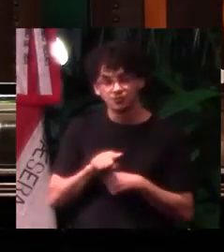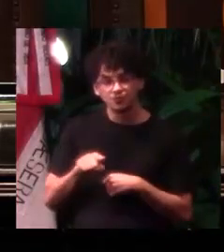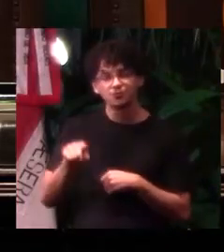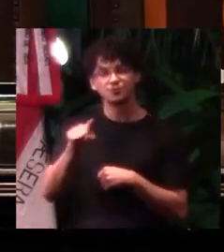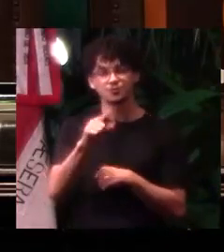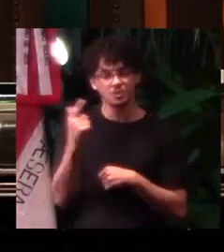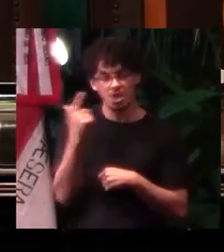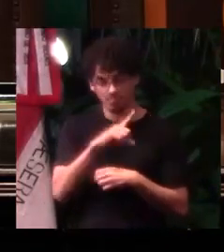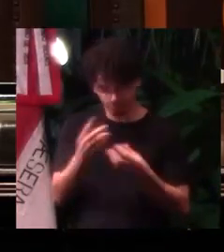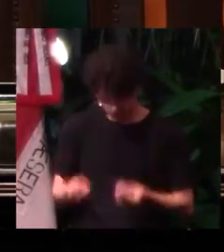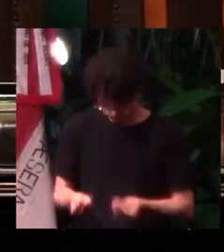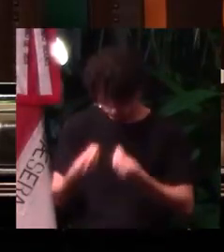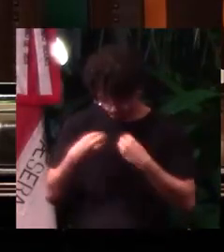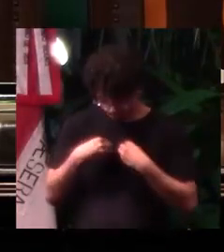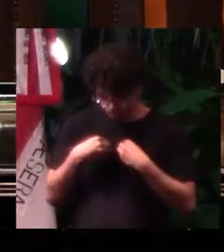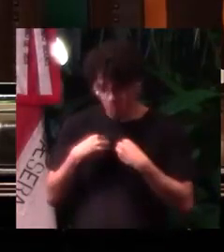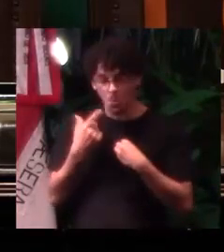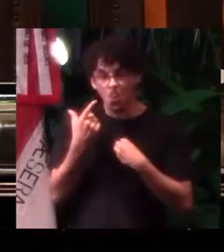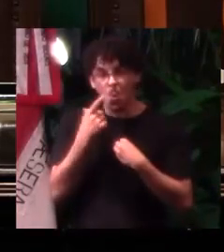comece a